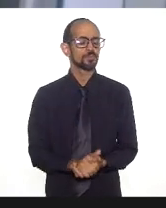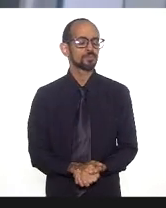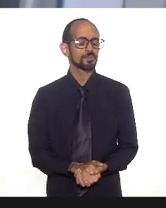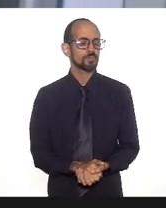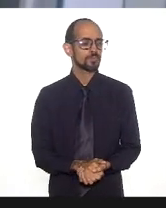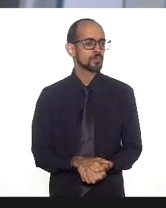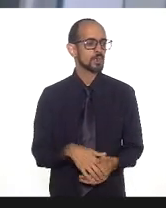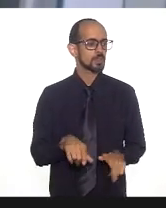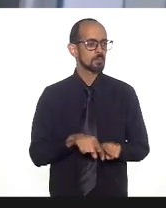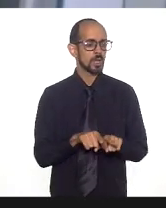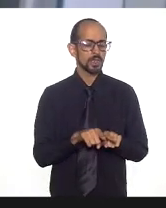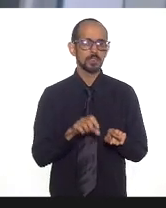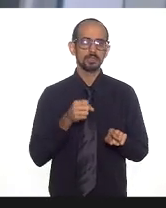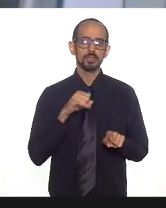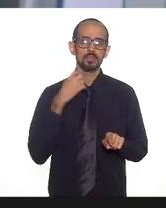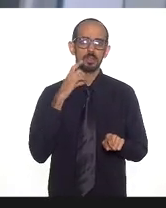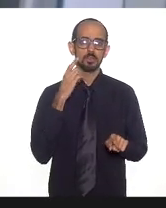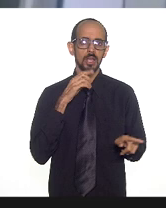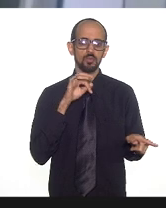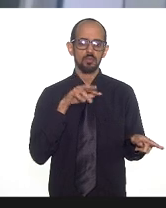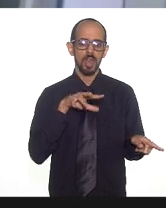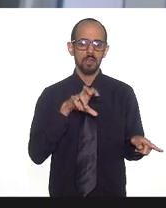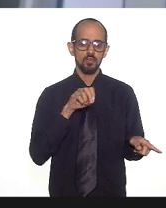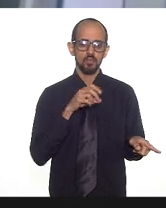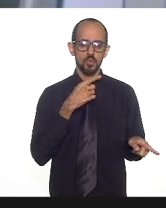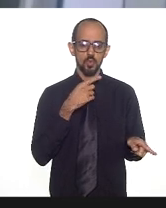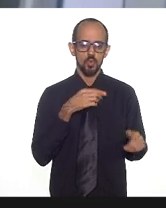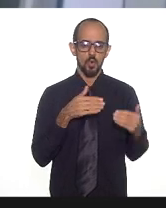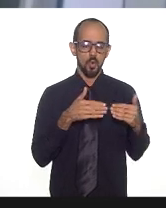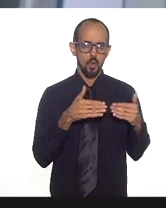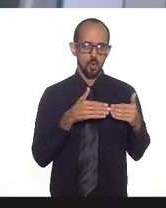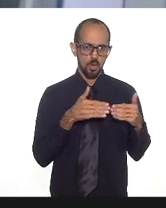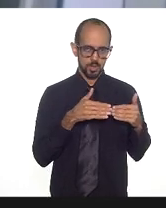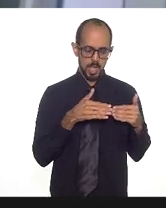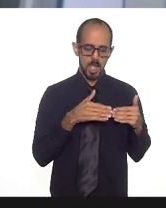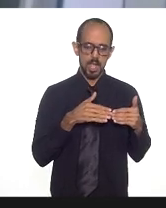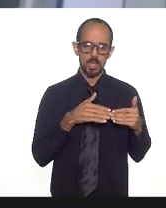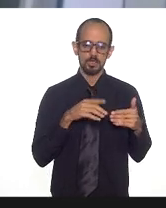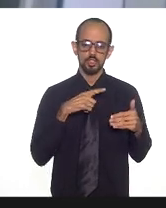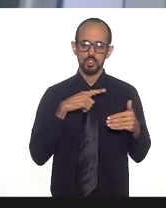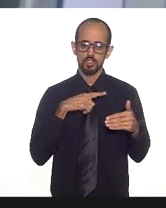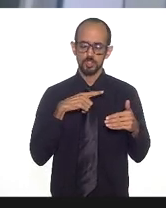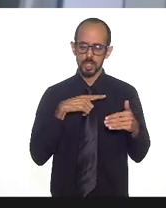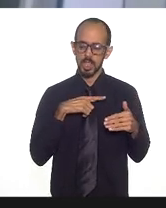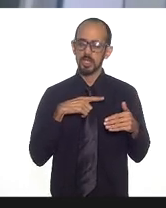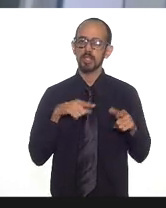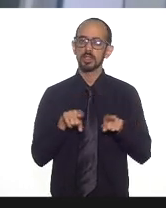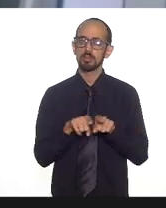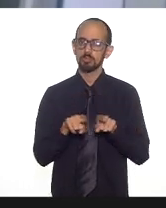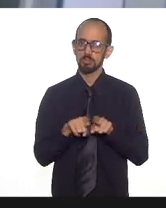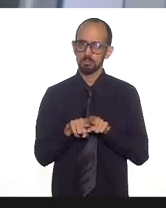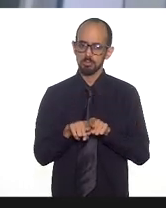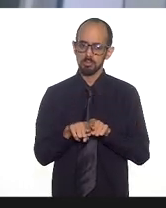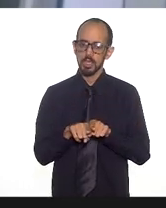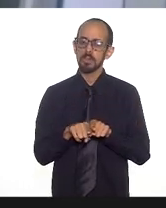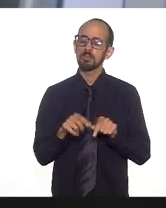Flávio concordar, eu acho que aqui tem uma pauta, presidente, subsecretário, para a gente fazer